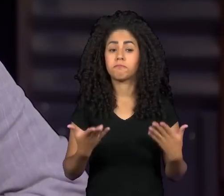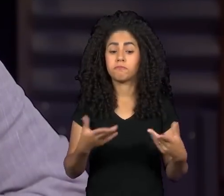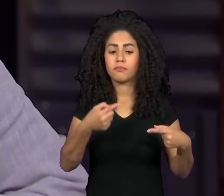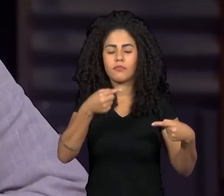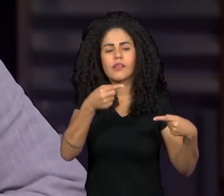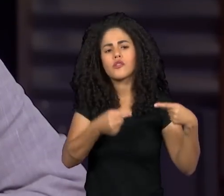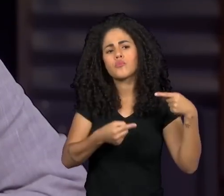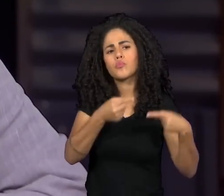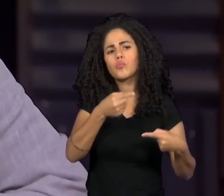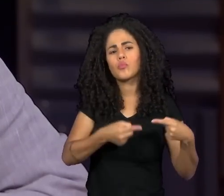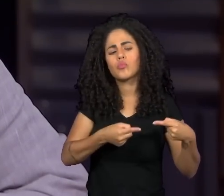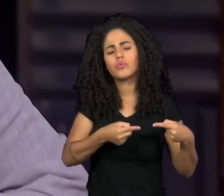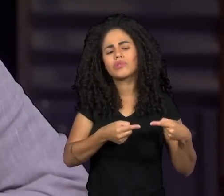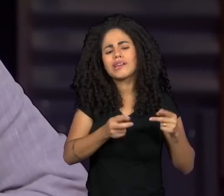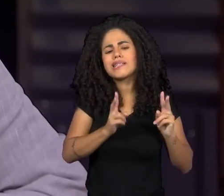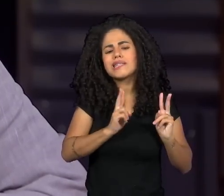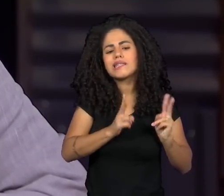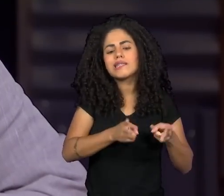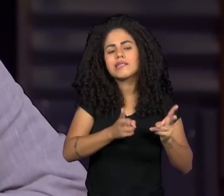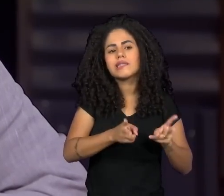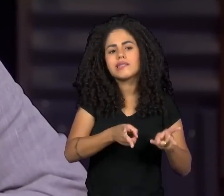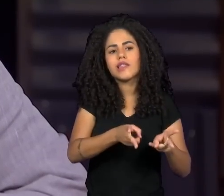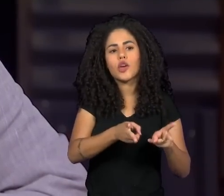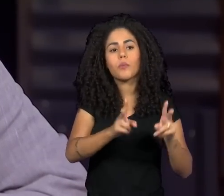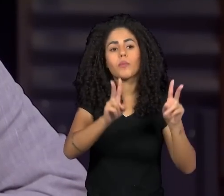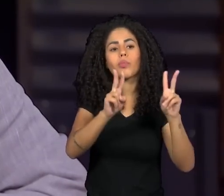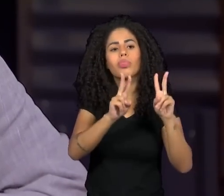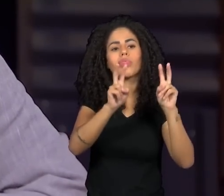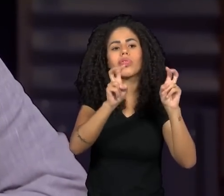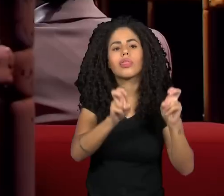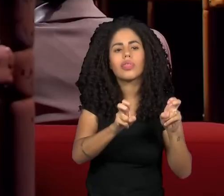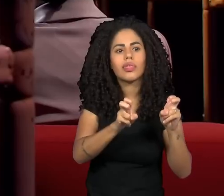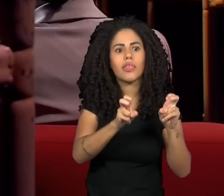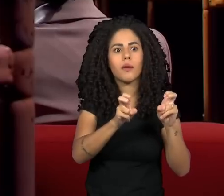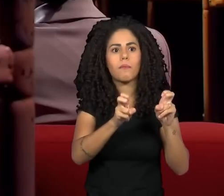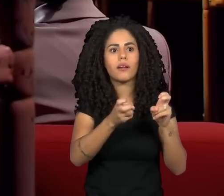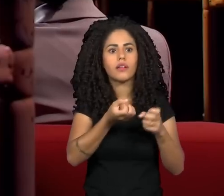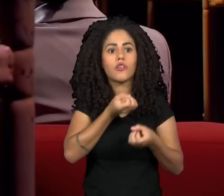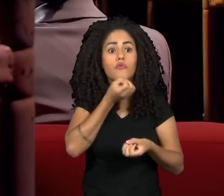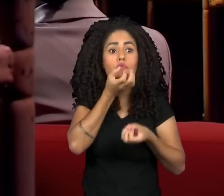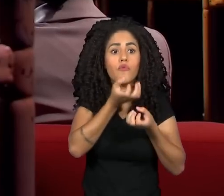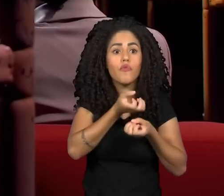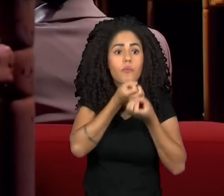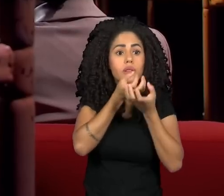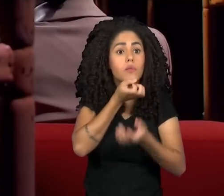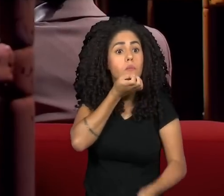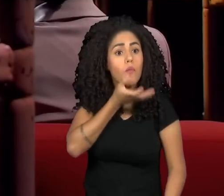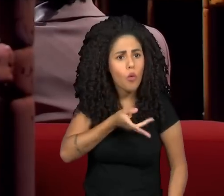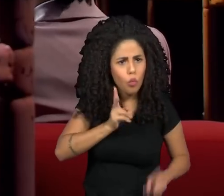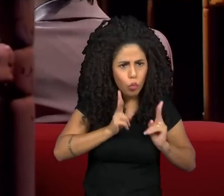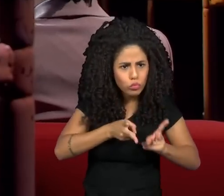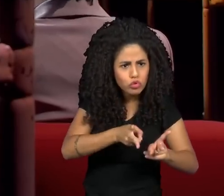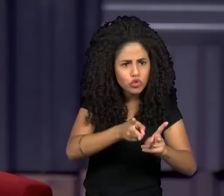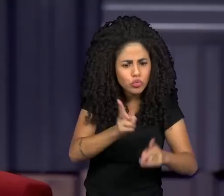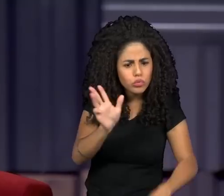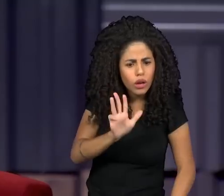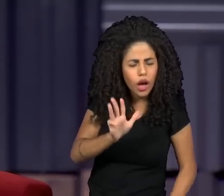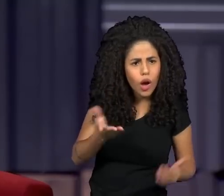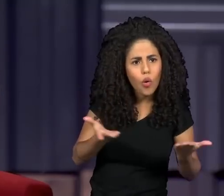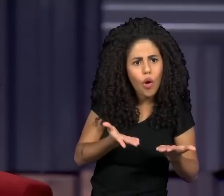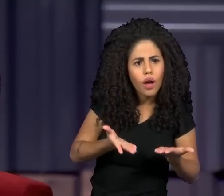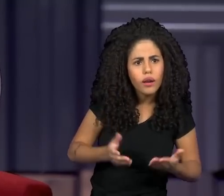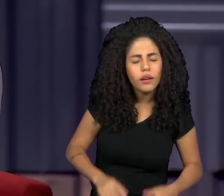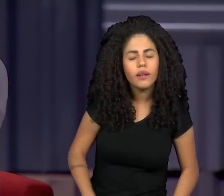é sempre um tema muito rico, né, para os comediantes. Vai continuar sendo no governo Lula? Com certeza,